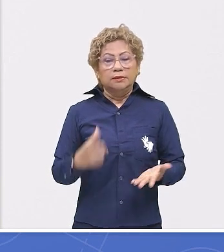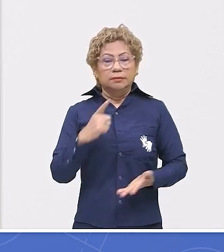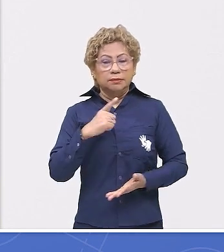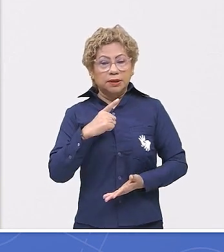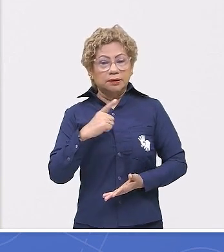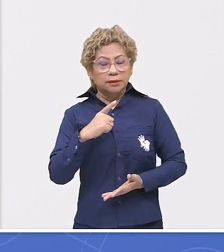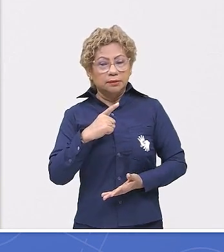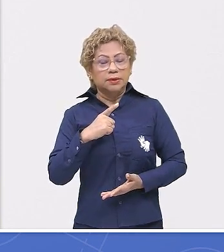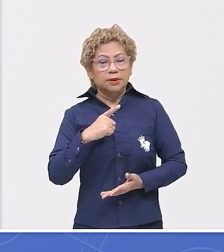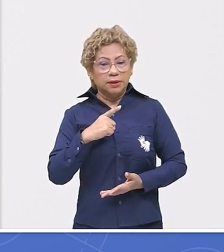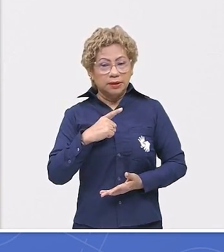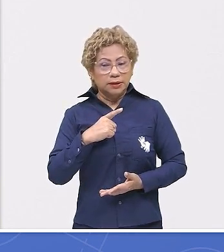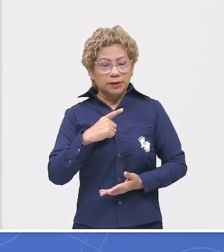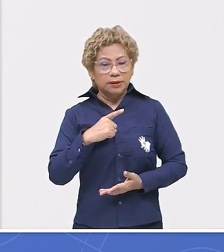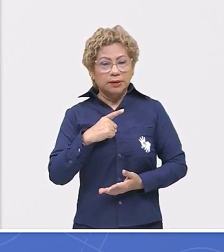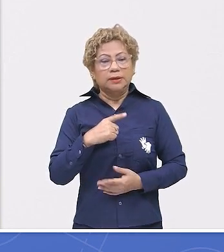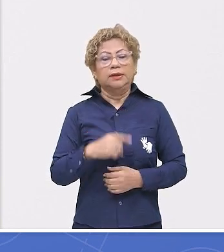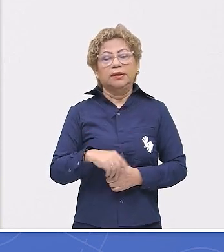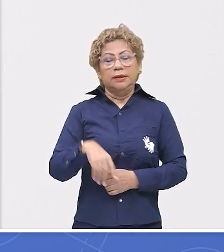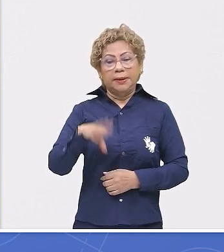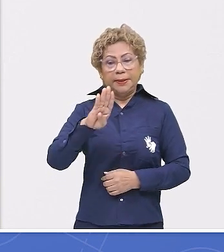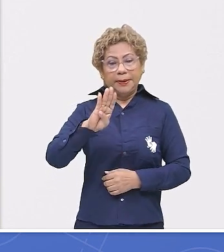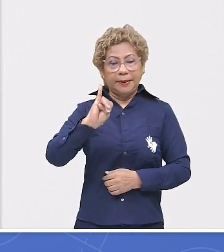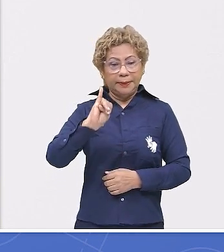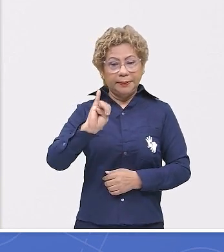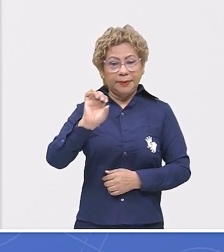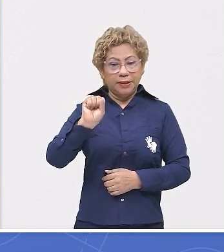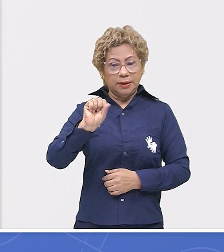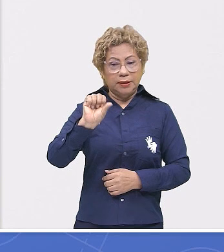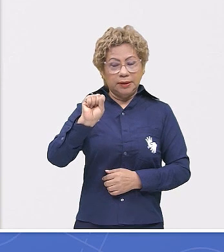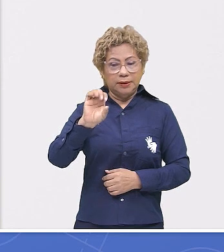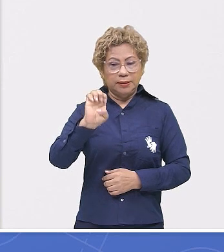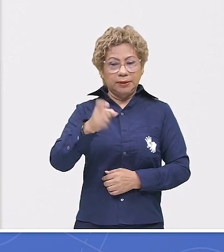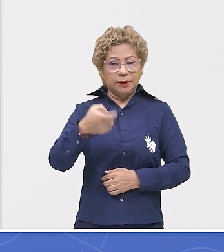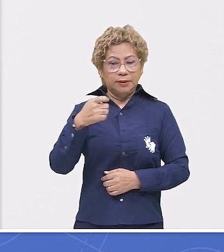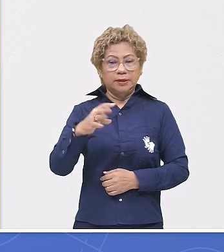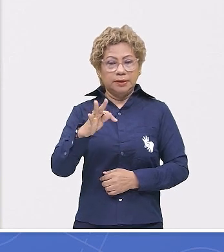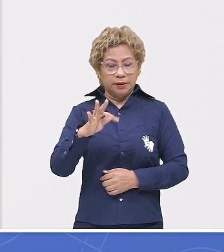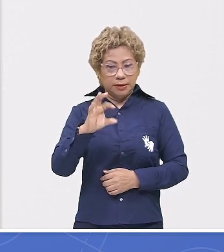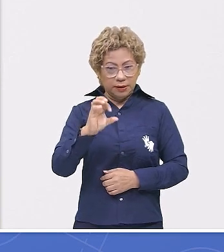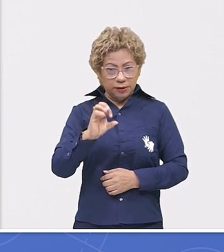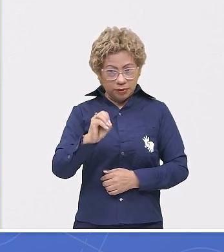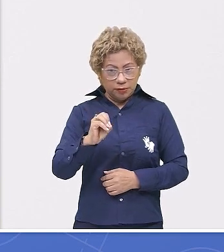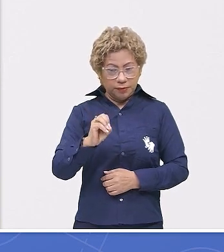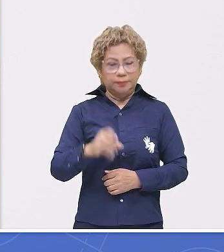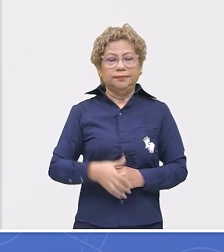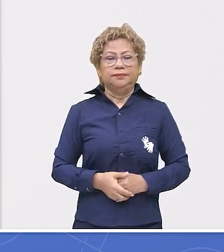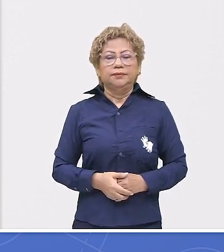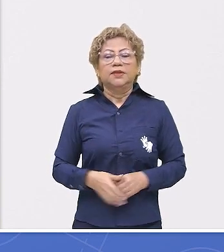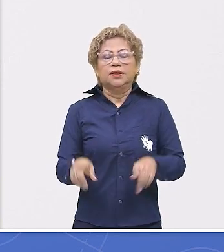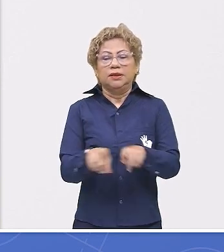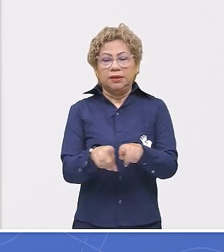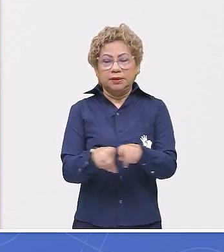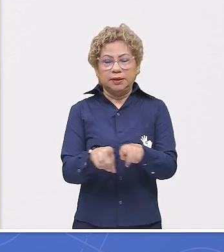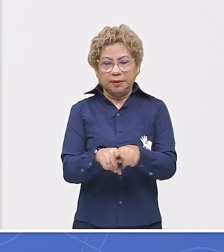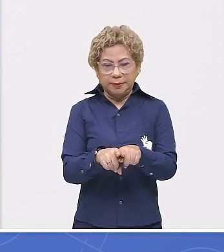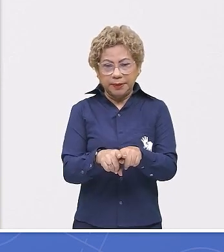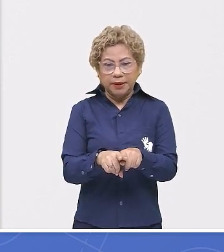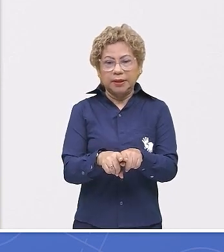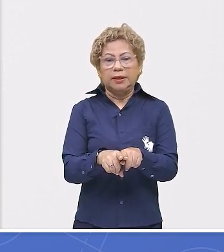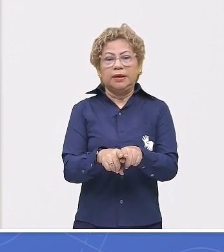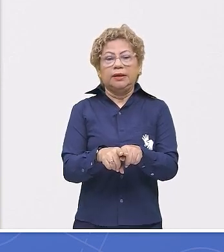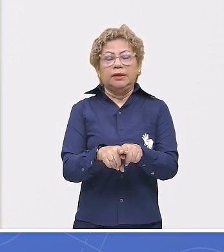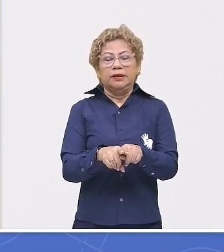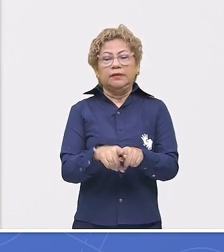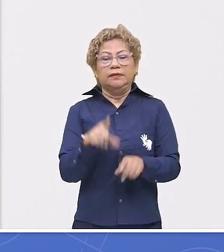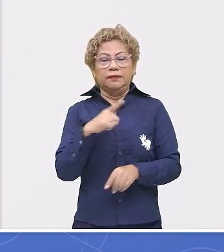bissexto, ok? No dia 29 aí de fevereiro, acrescentando um dia. E além disso, gente, tendo, né, o surgimento